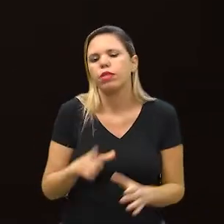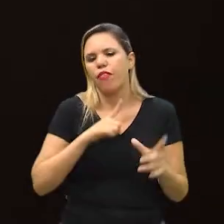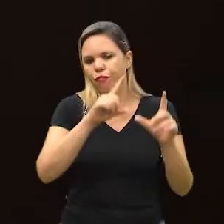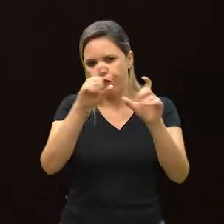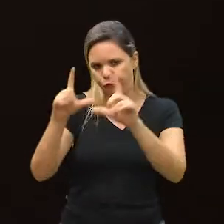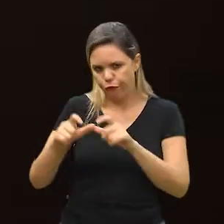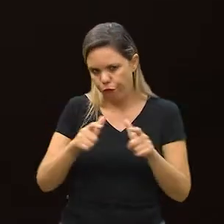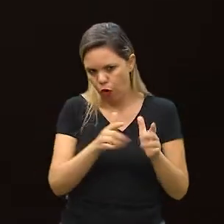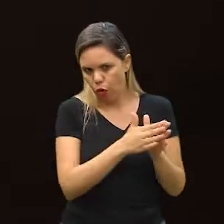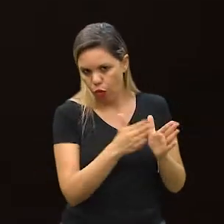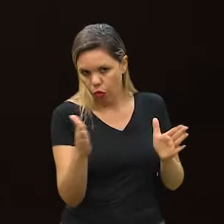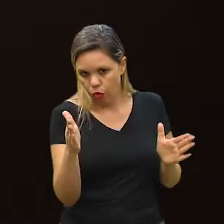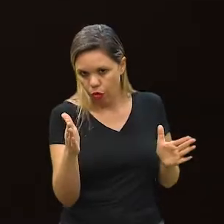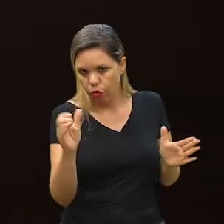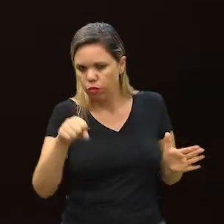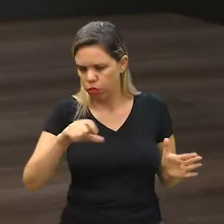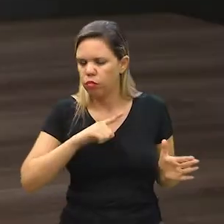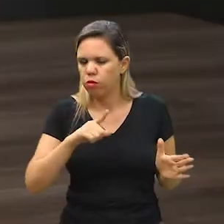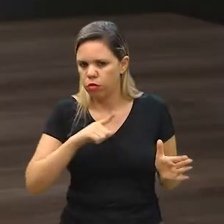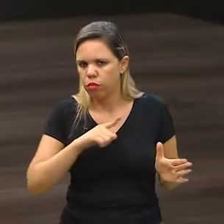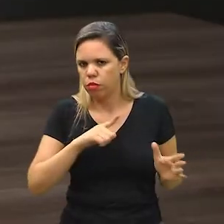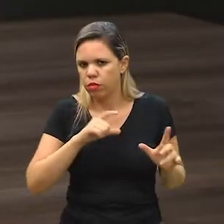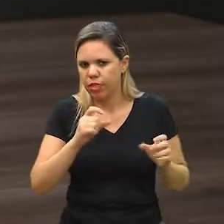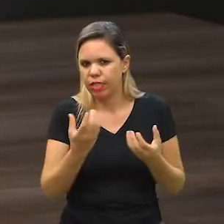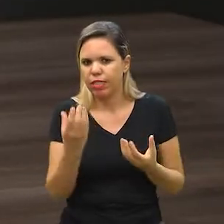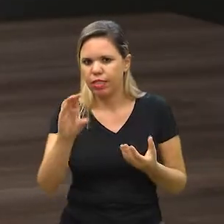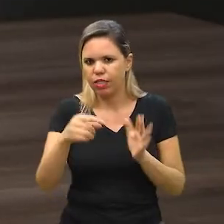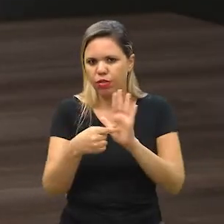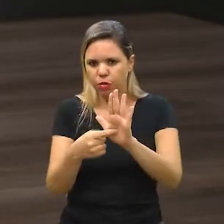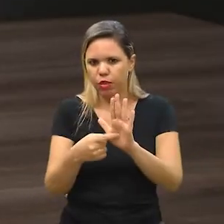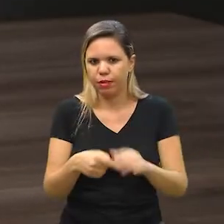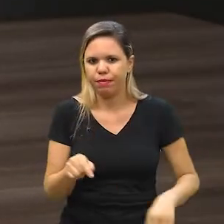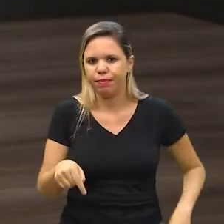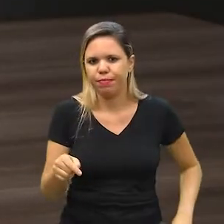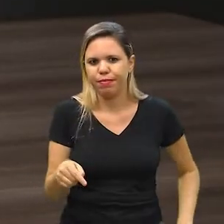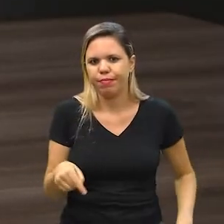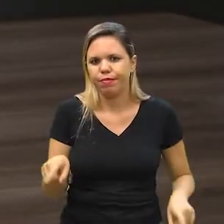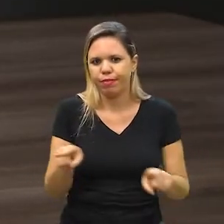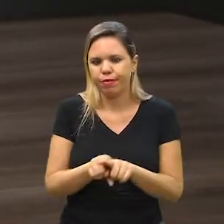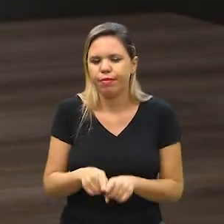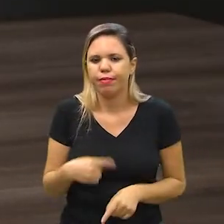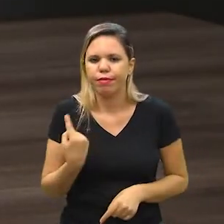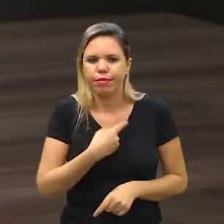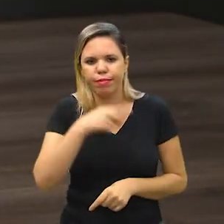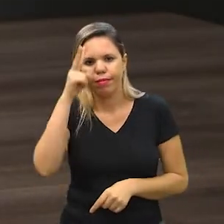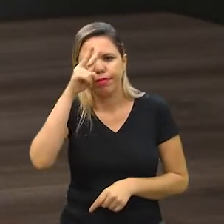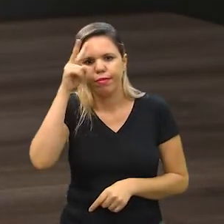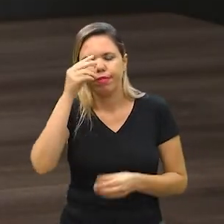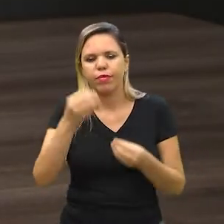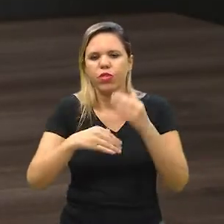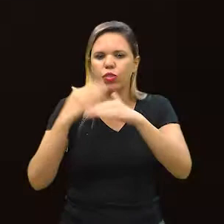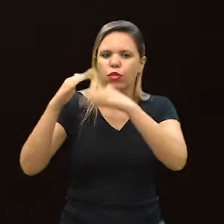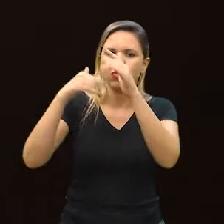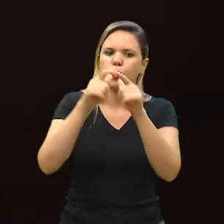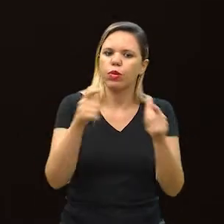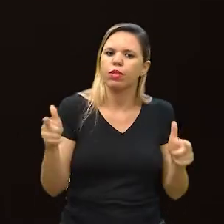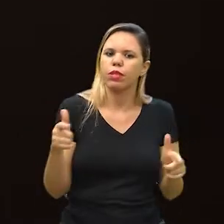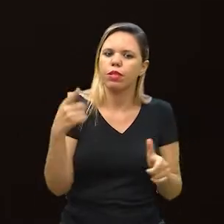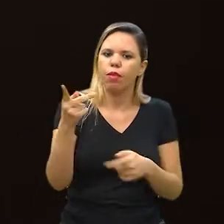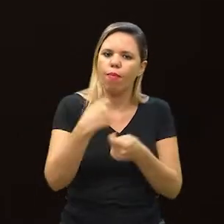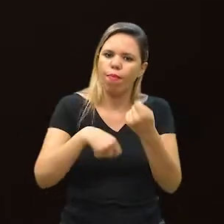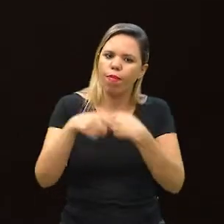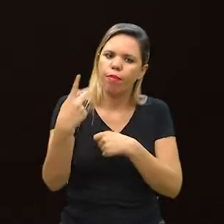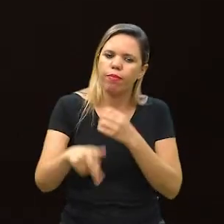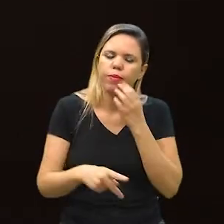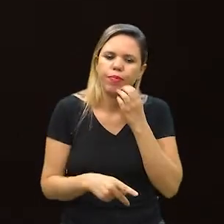fotos desse período? Então a gente daqui a pouco já mostra aqui também, né? Pra gente lembrar essa evolução do seu